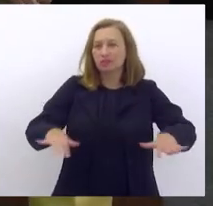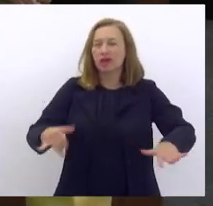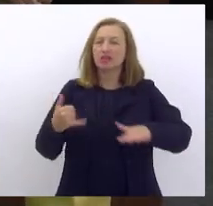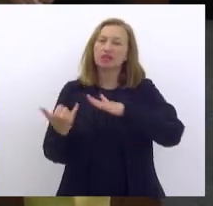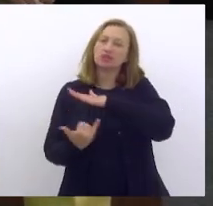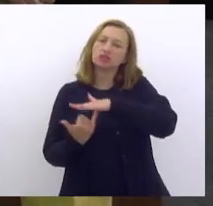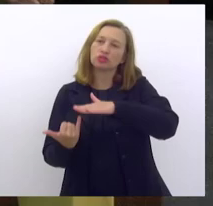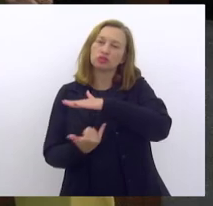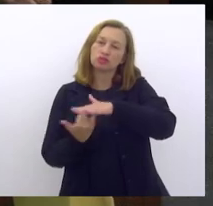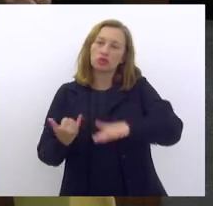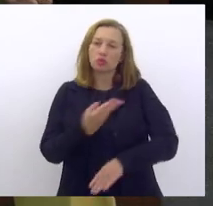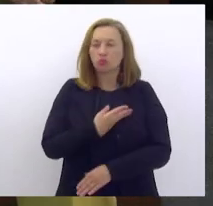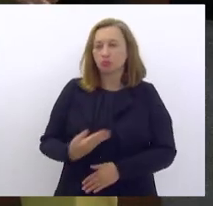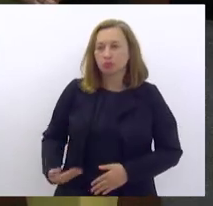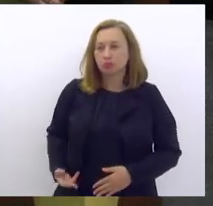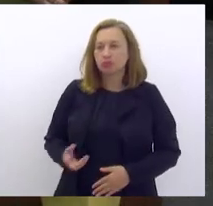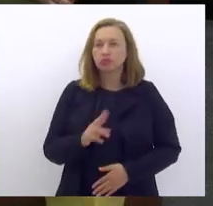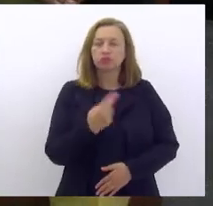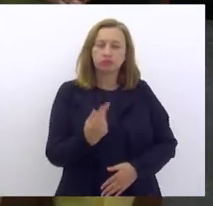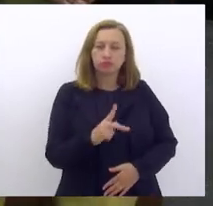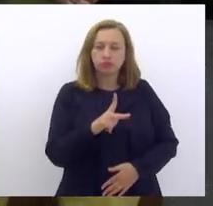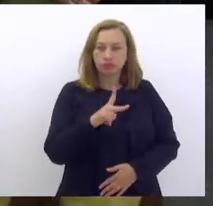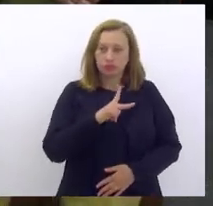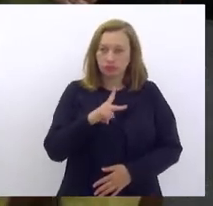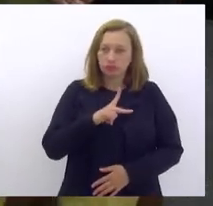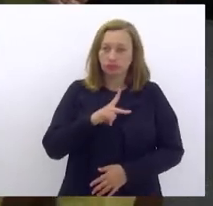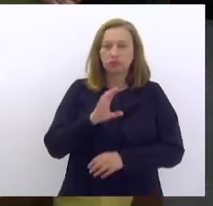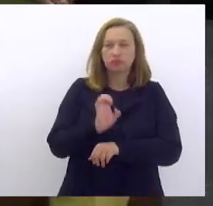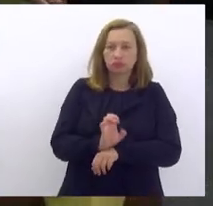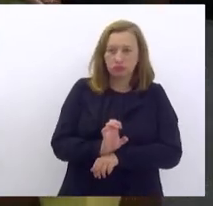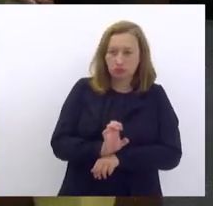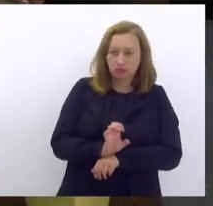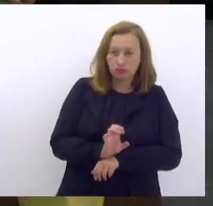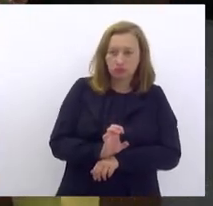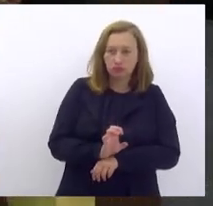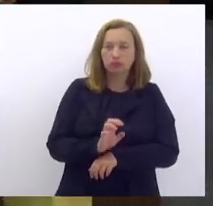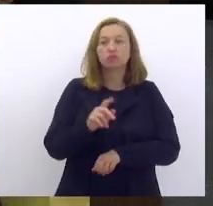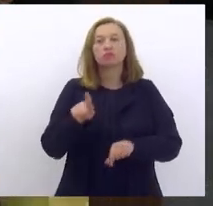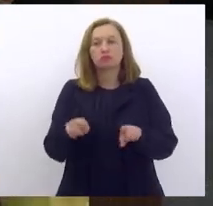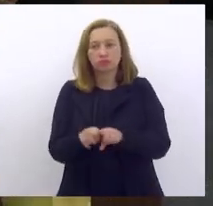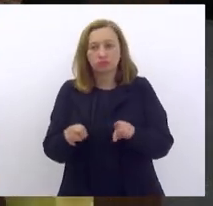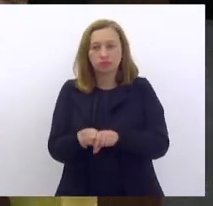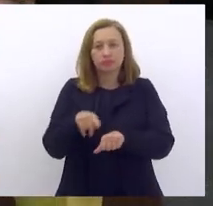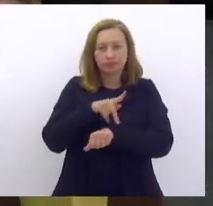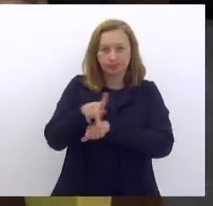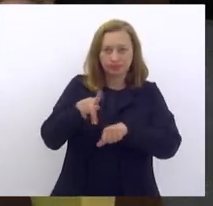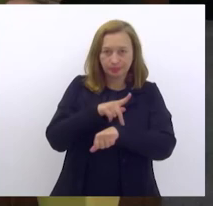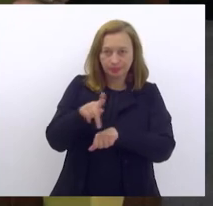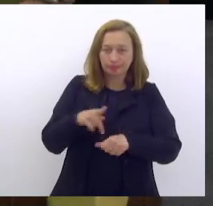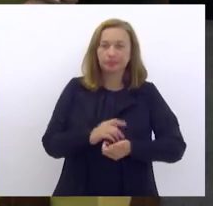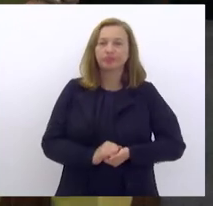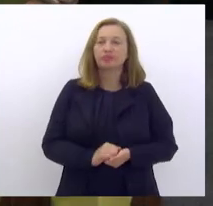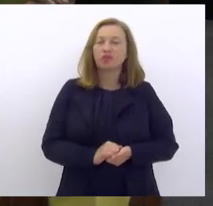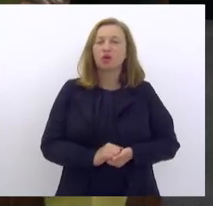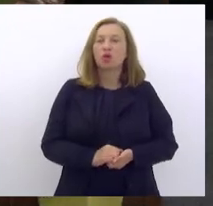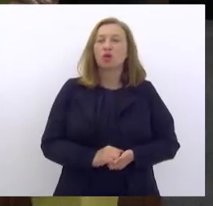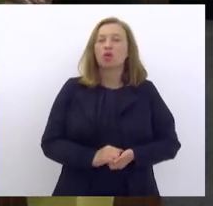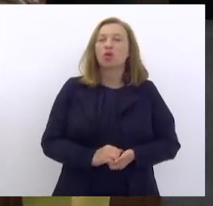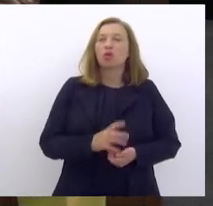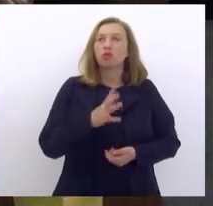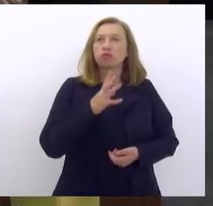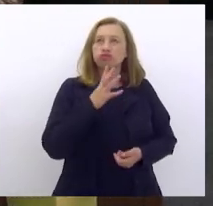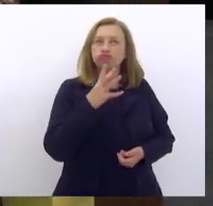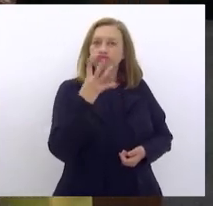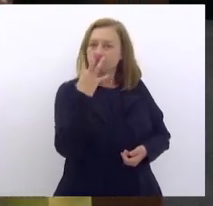instituições públicas e privadas do nosso Estado e do nosso país. E o